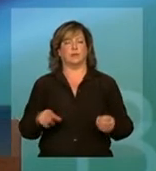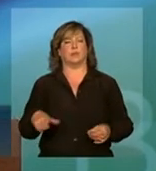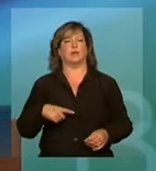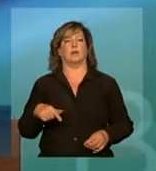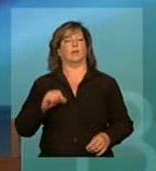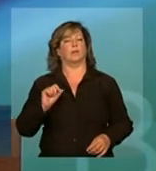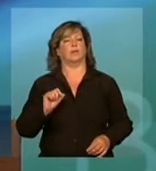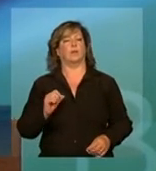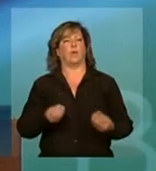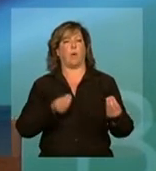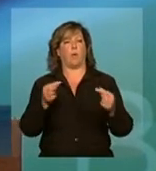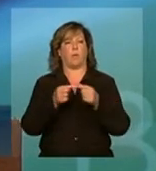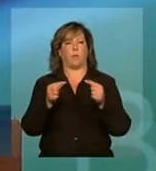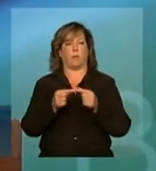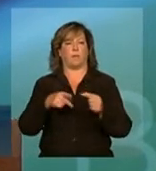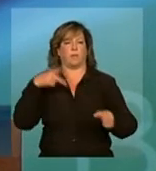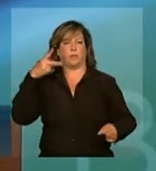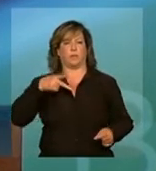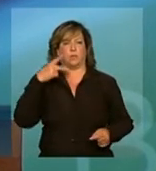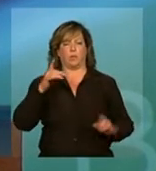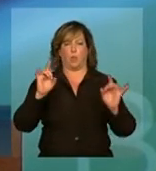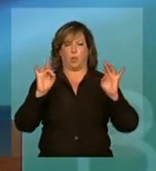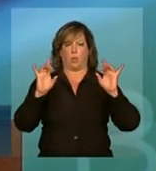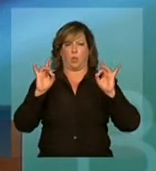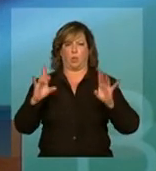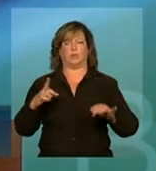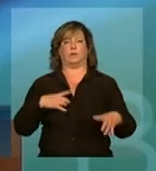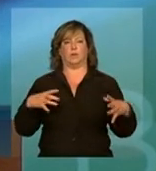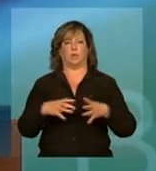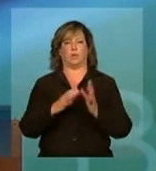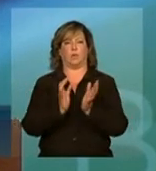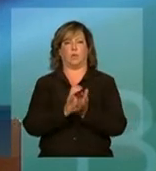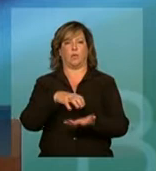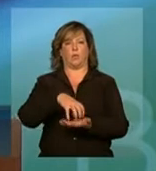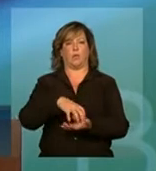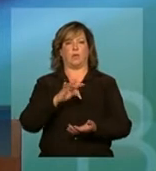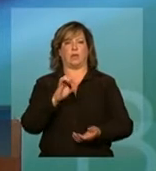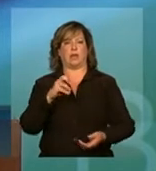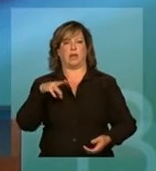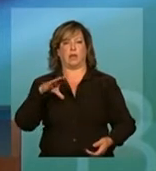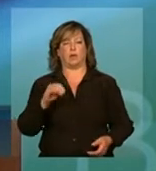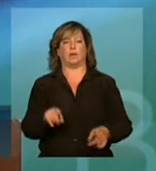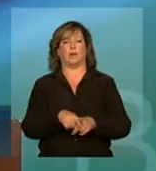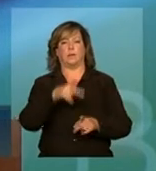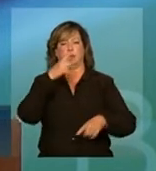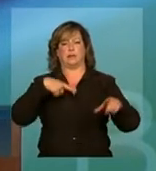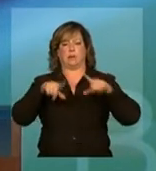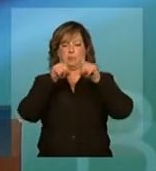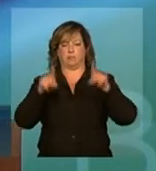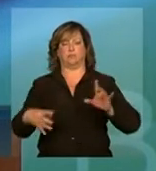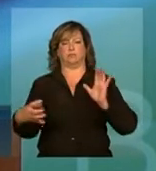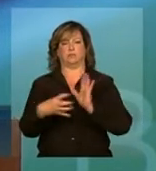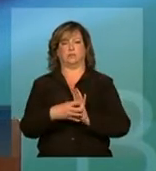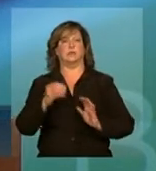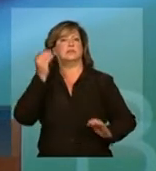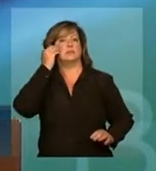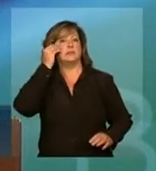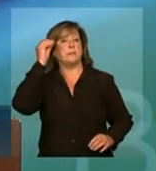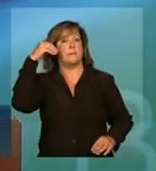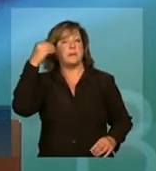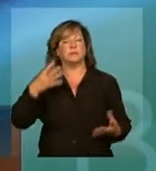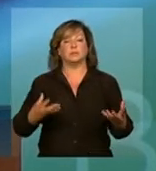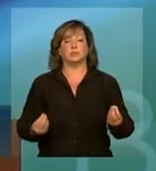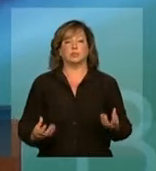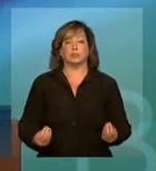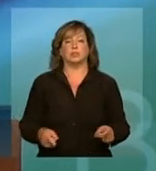político, detém um corpo técnico de alta qualificação, com uma expressiva parcela composta de servidores de carreira, experimentados, com as